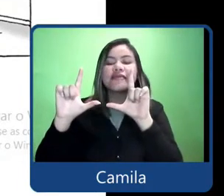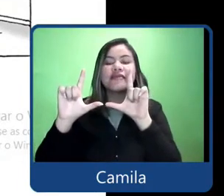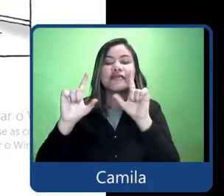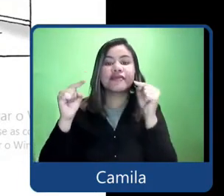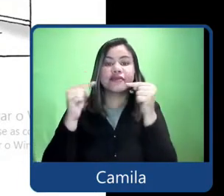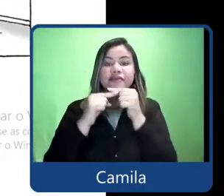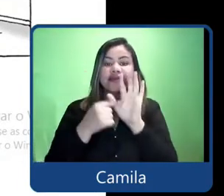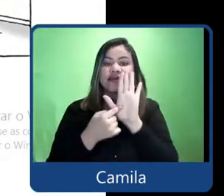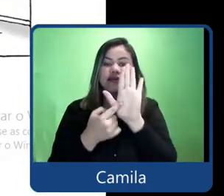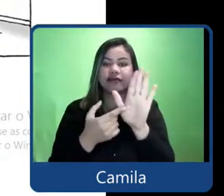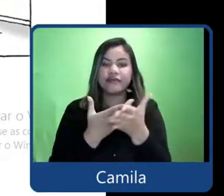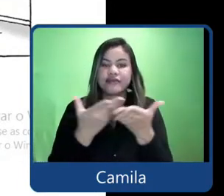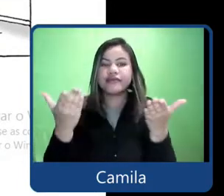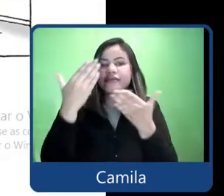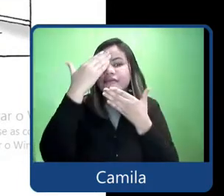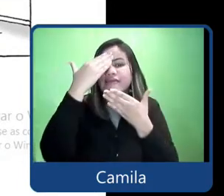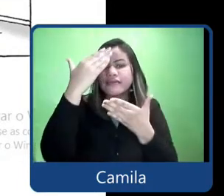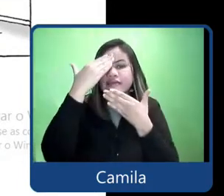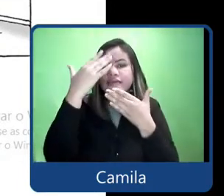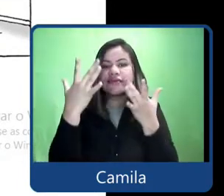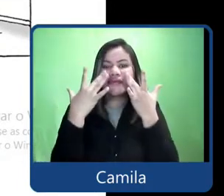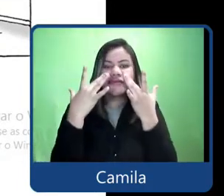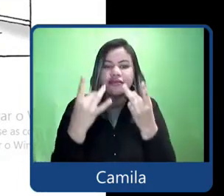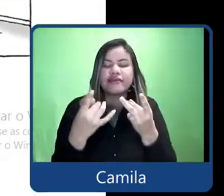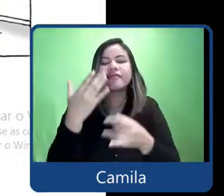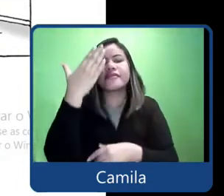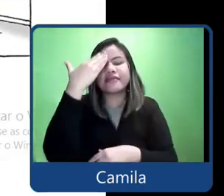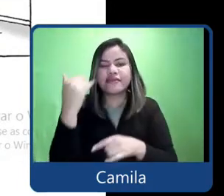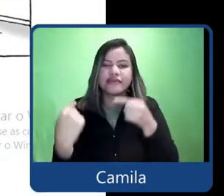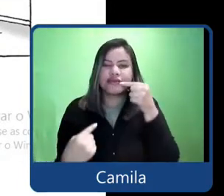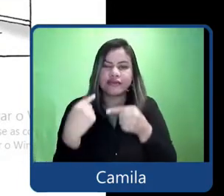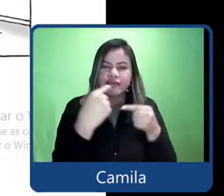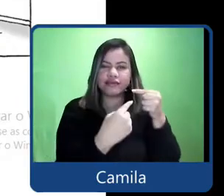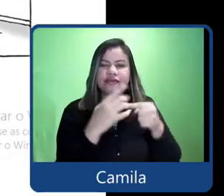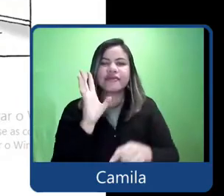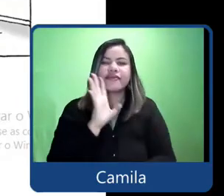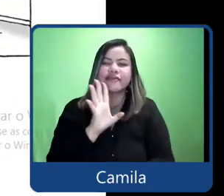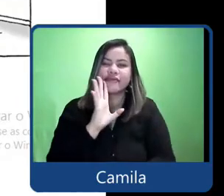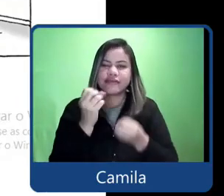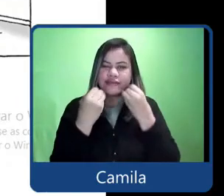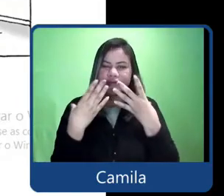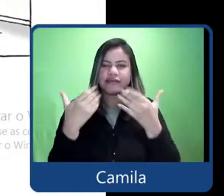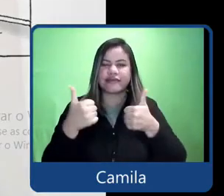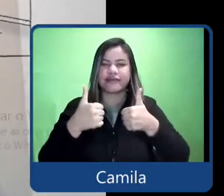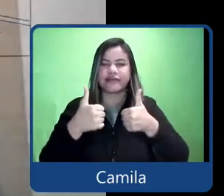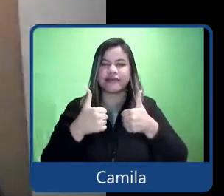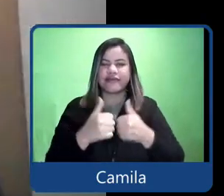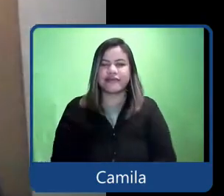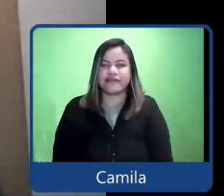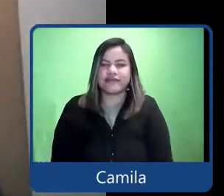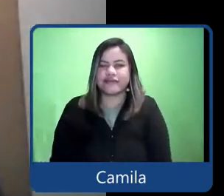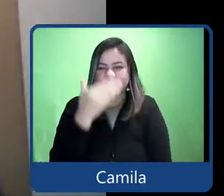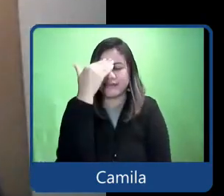apresentação. Obrigada pela atenção, eu tenho certeza que a nossa discussão vai ser muito interessante. Obrigada.